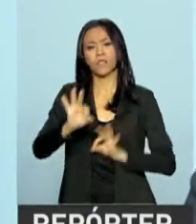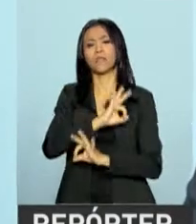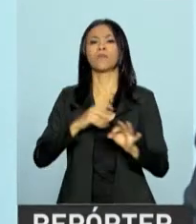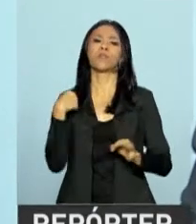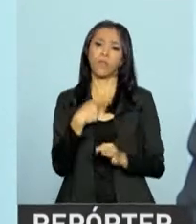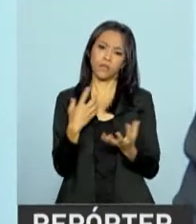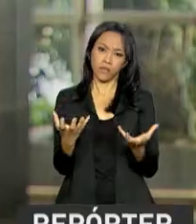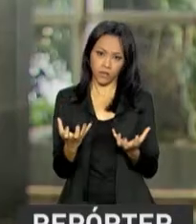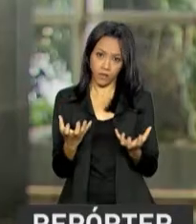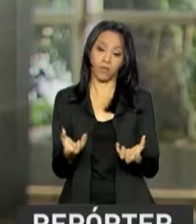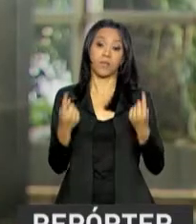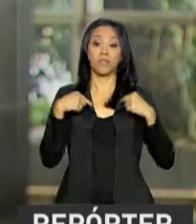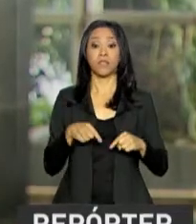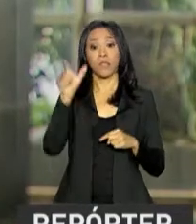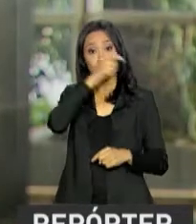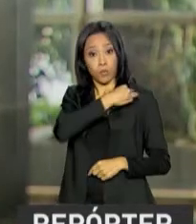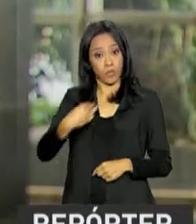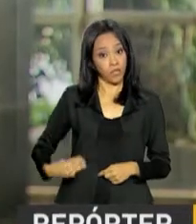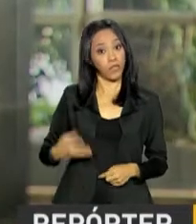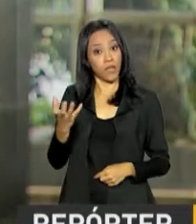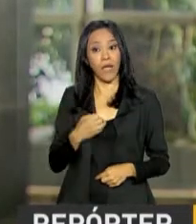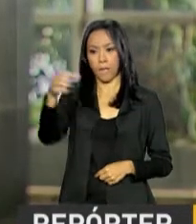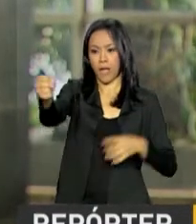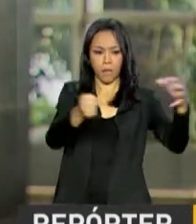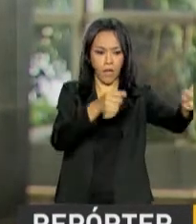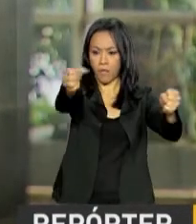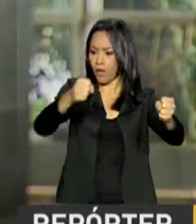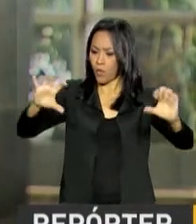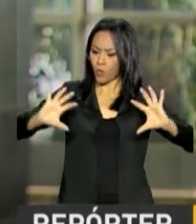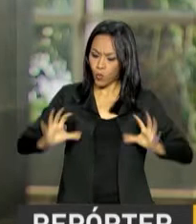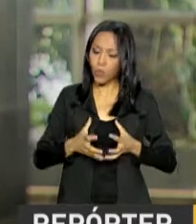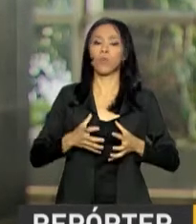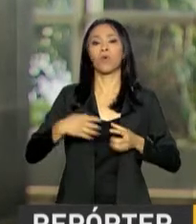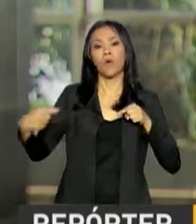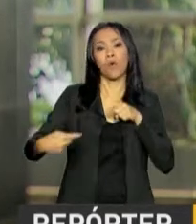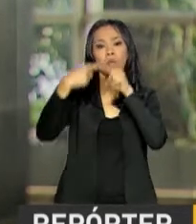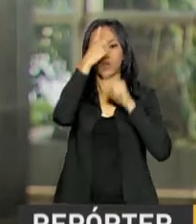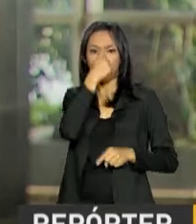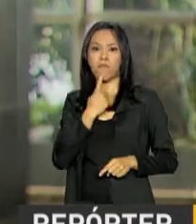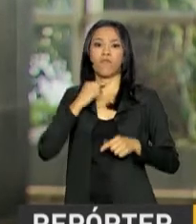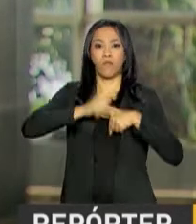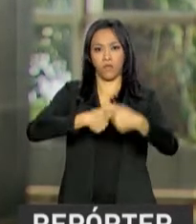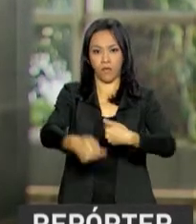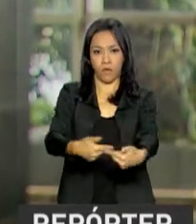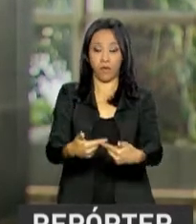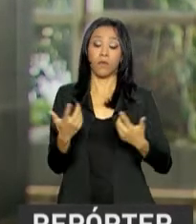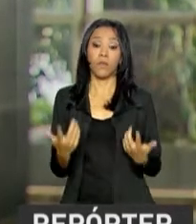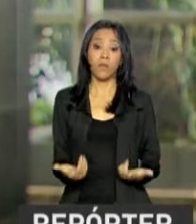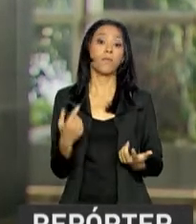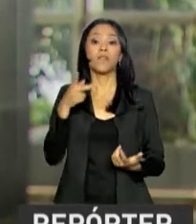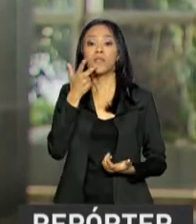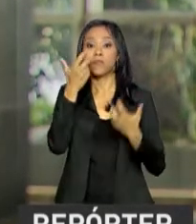sim republicano raul julgman quer buscar uma equipe alinhada com o seu método de trabalho o ministro ainda defendeu que a